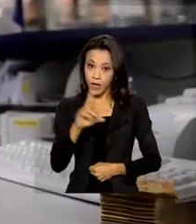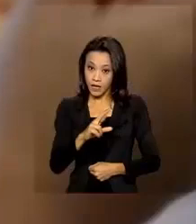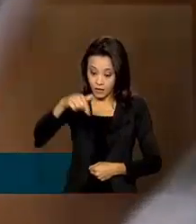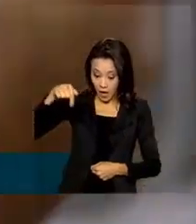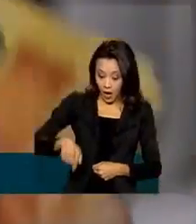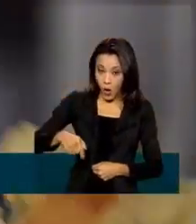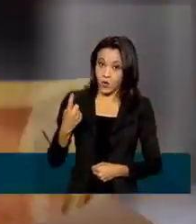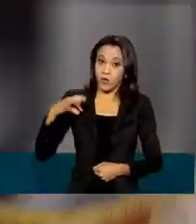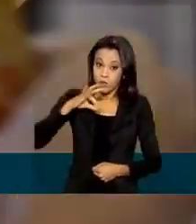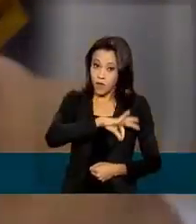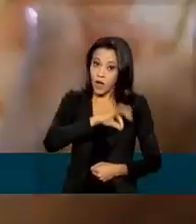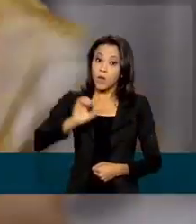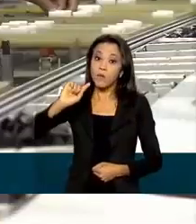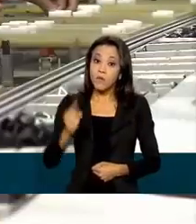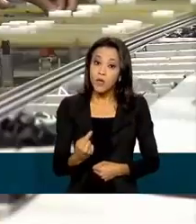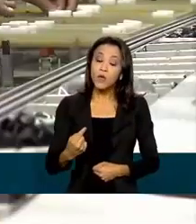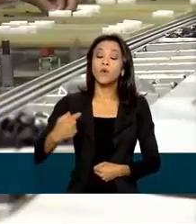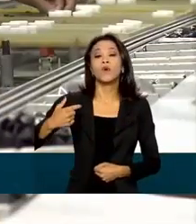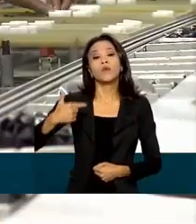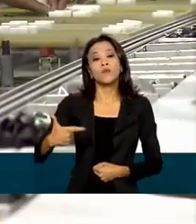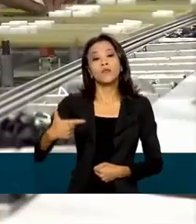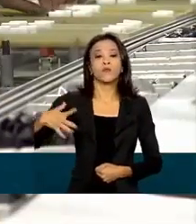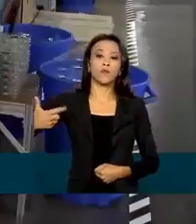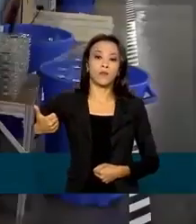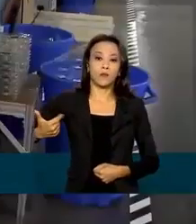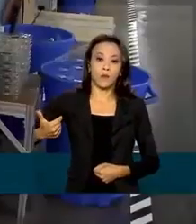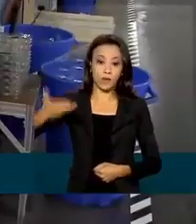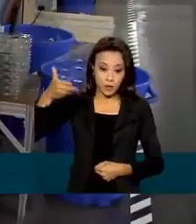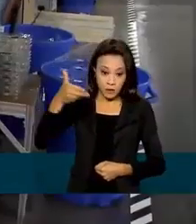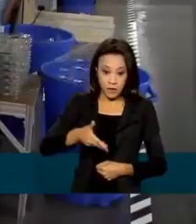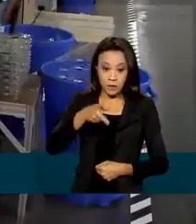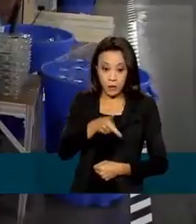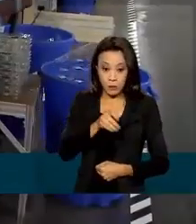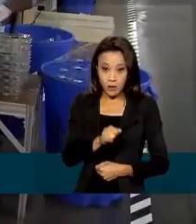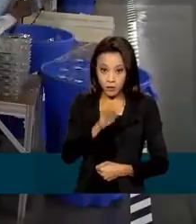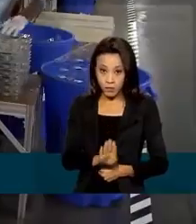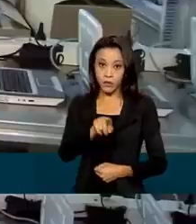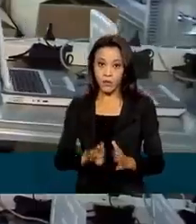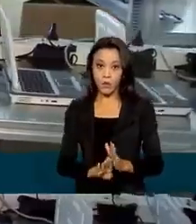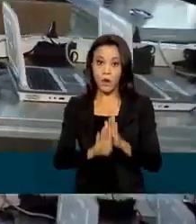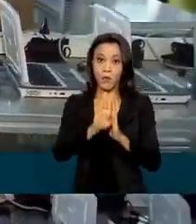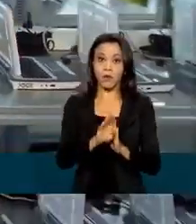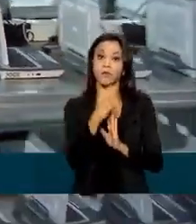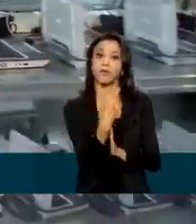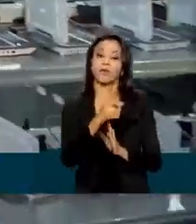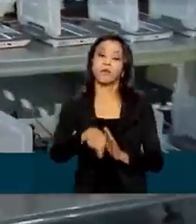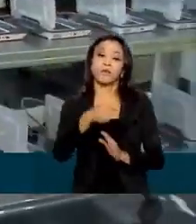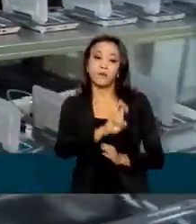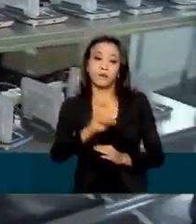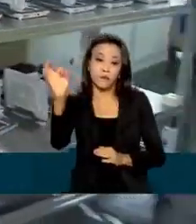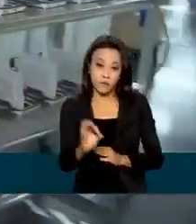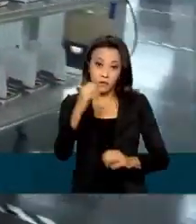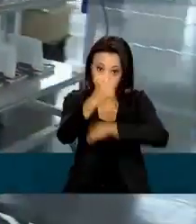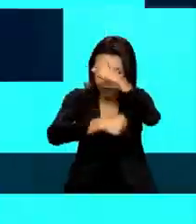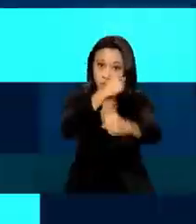atual é de 1212 para o produto interno bruto a expectativa é de um crescimento de 2,5 por